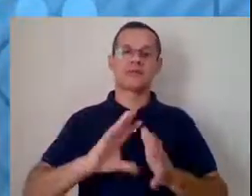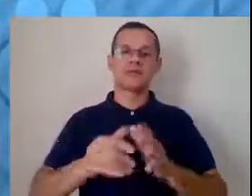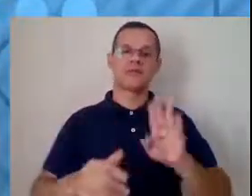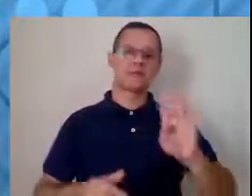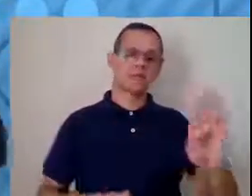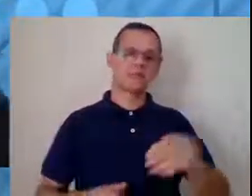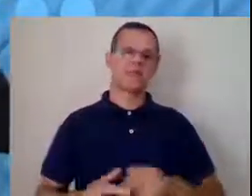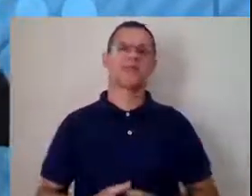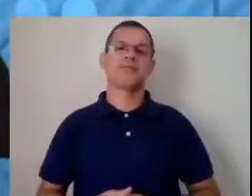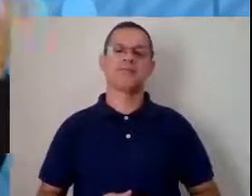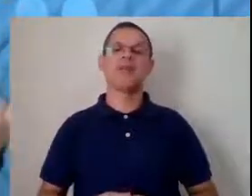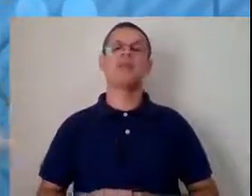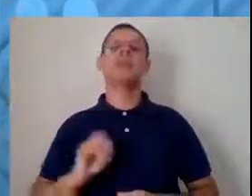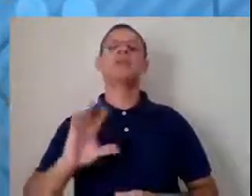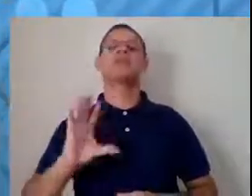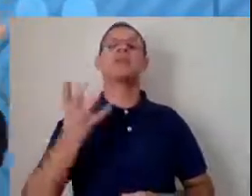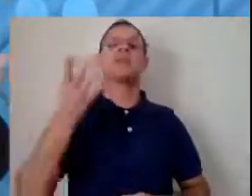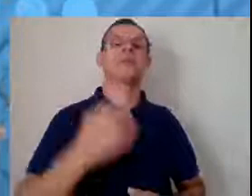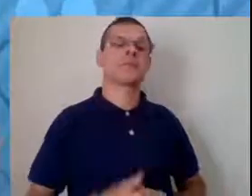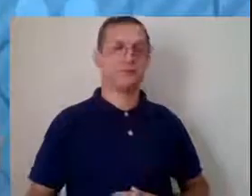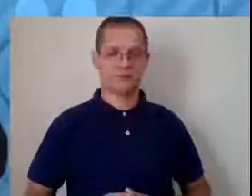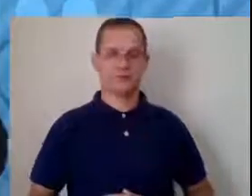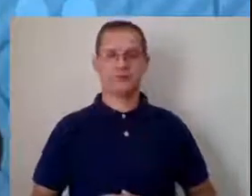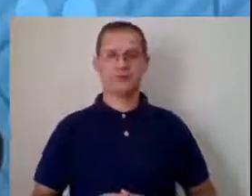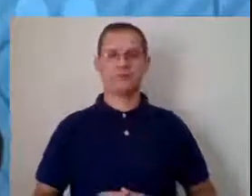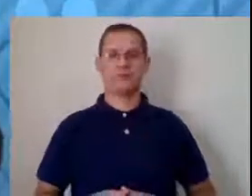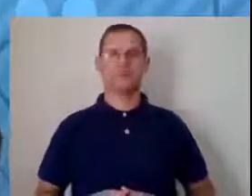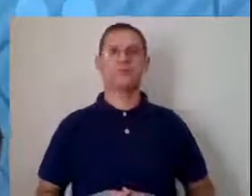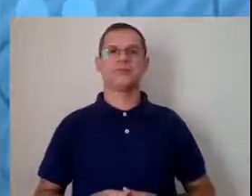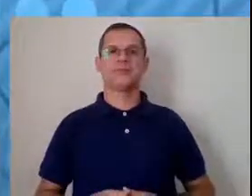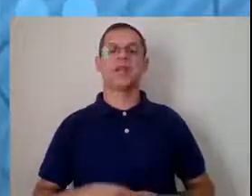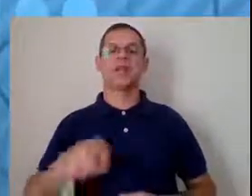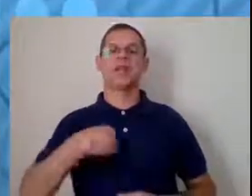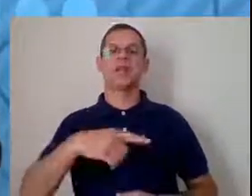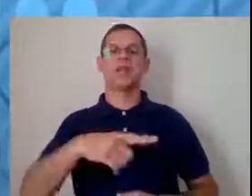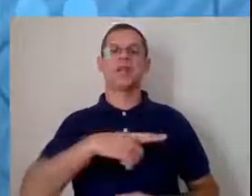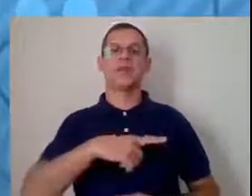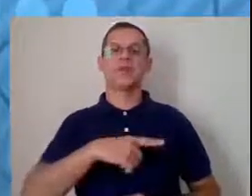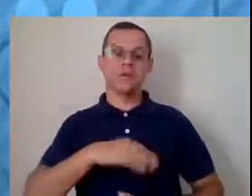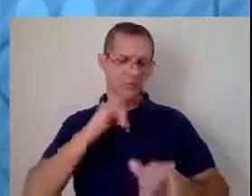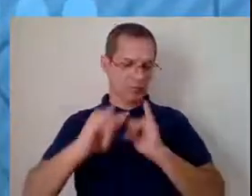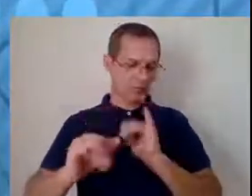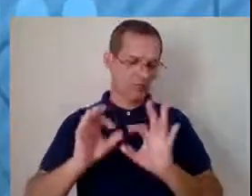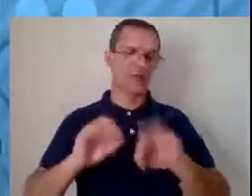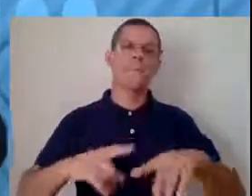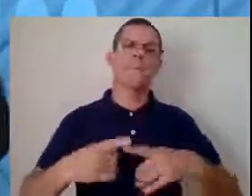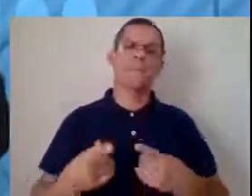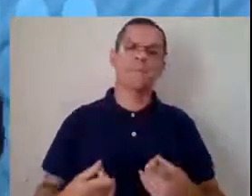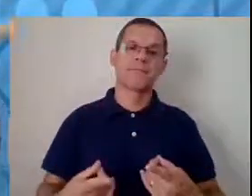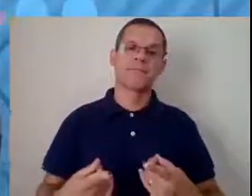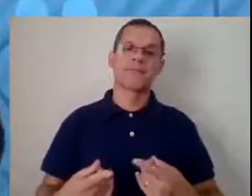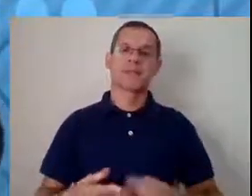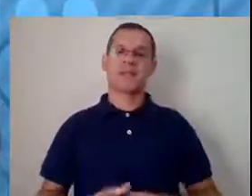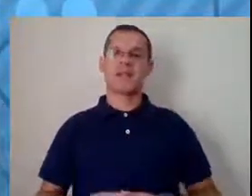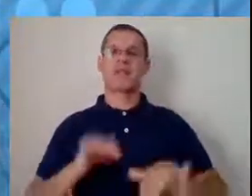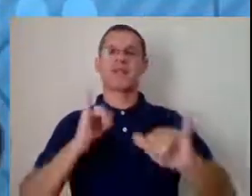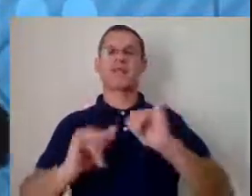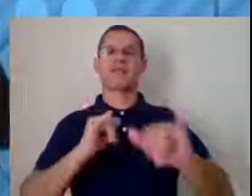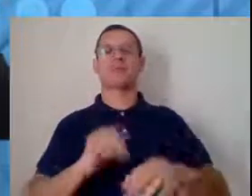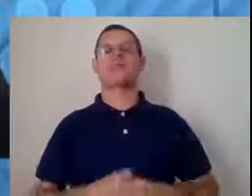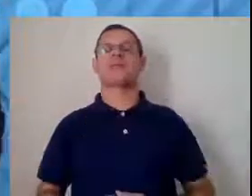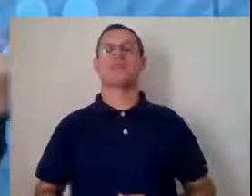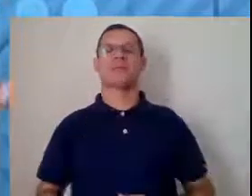de dados B. O que acontece, tá? Eu tenho algumas informações, tá? A